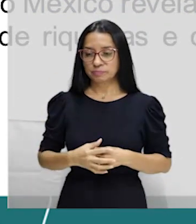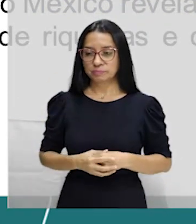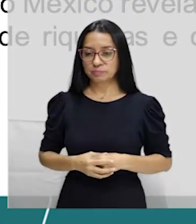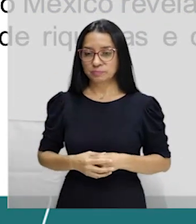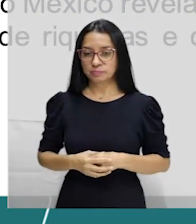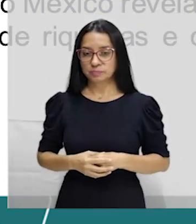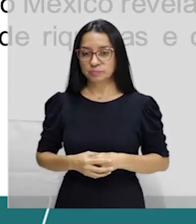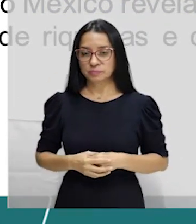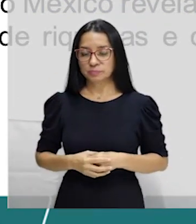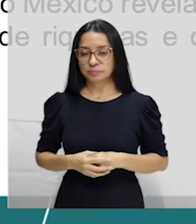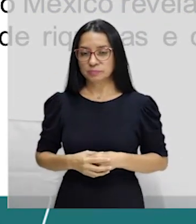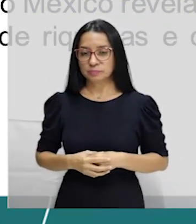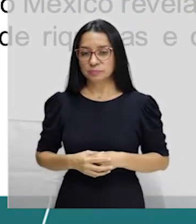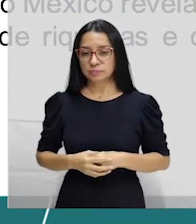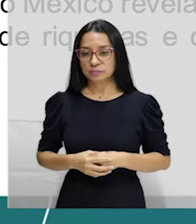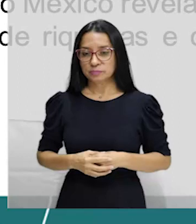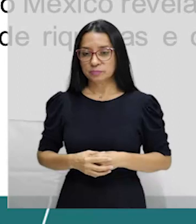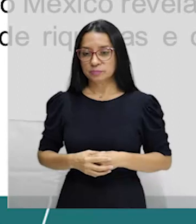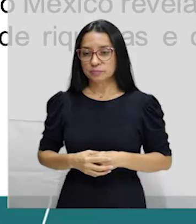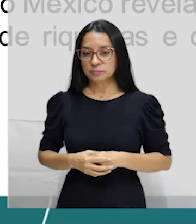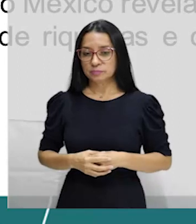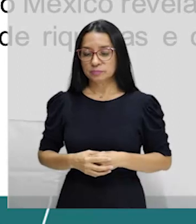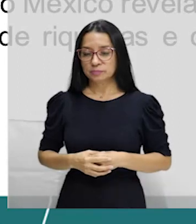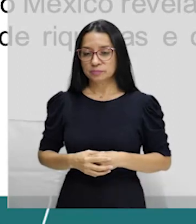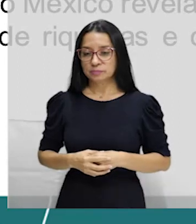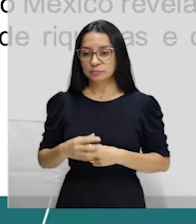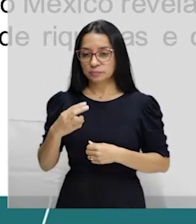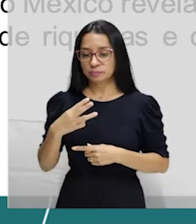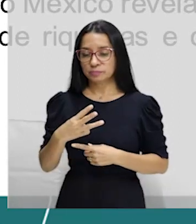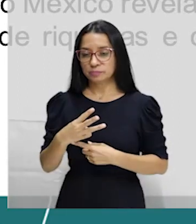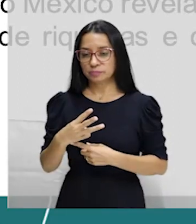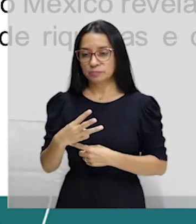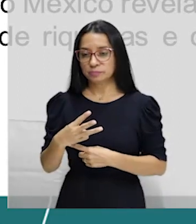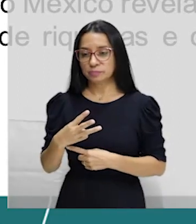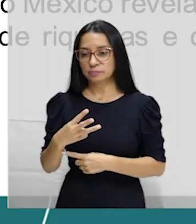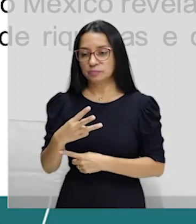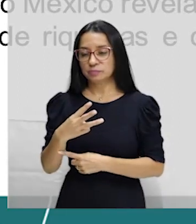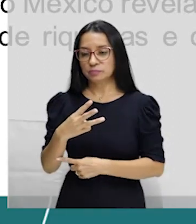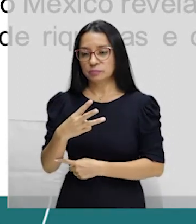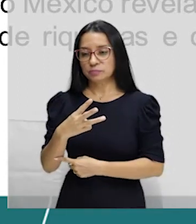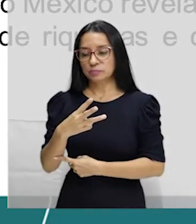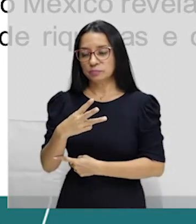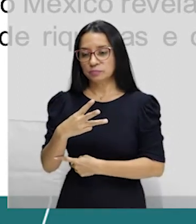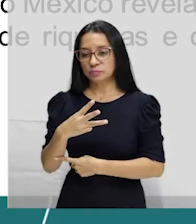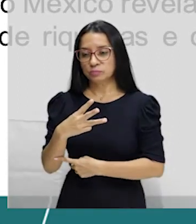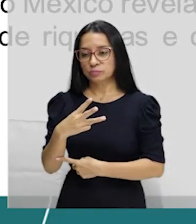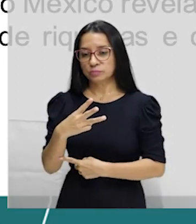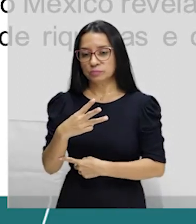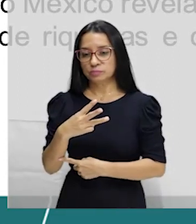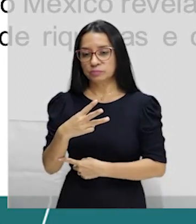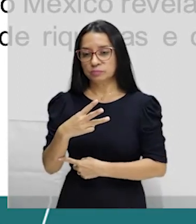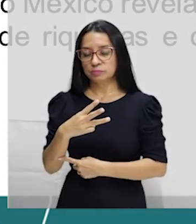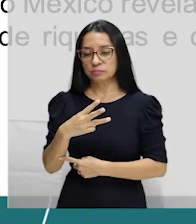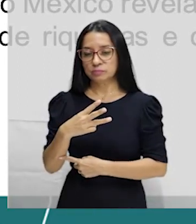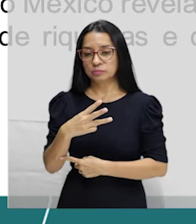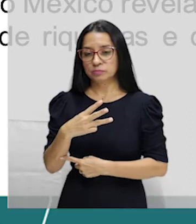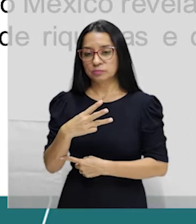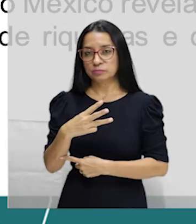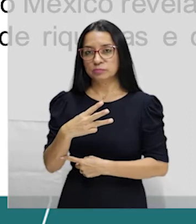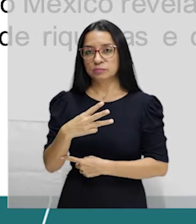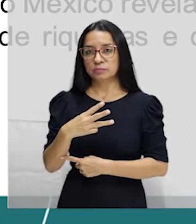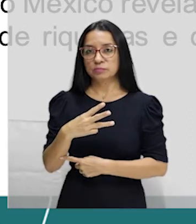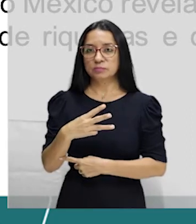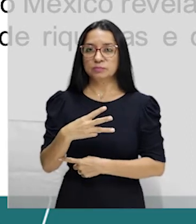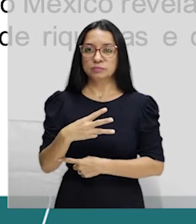terceira alternativa. A criação do Acordo de Livre Comércio das Américas, conhecido como NAFTA, e os consequentes investimentos